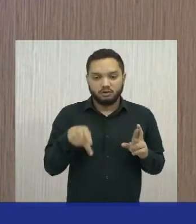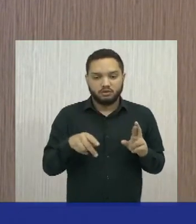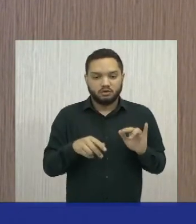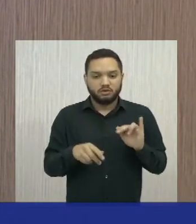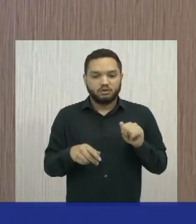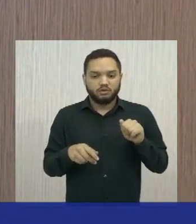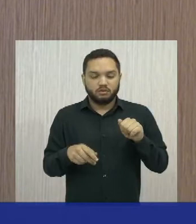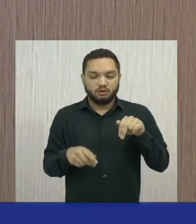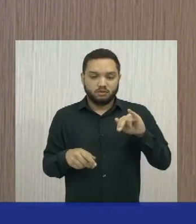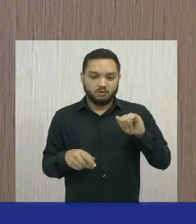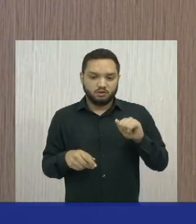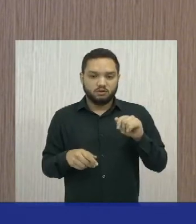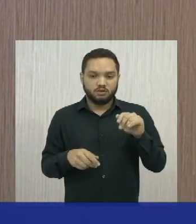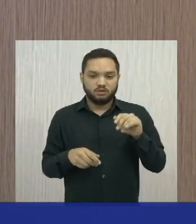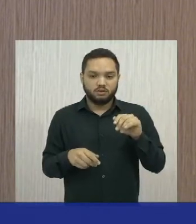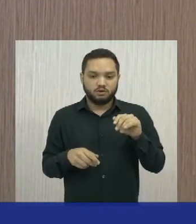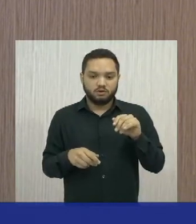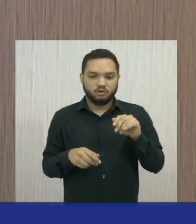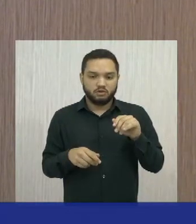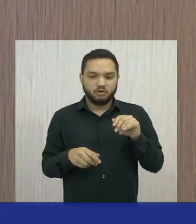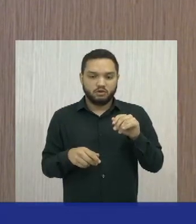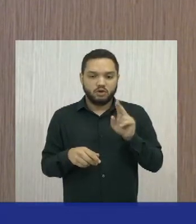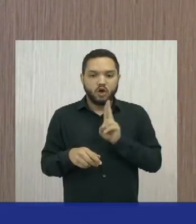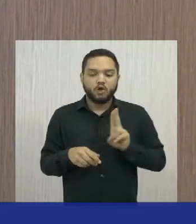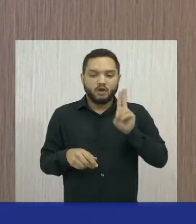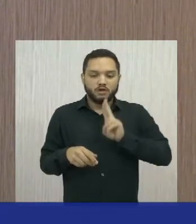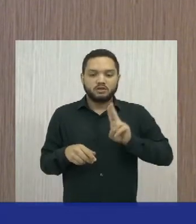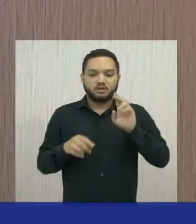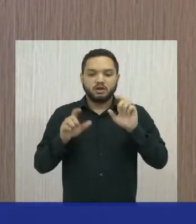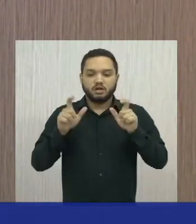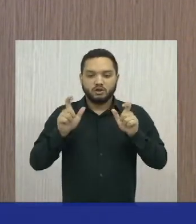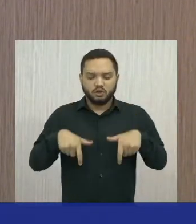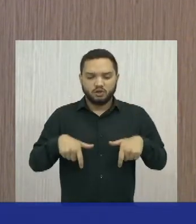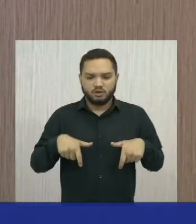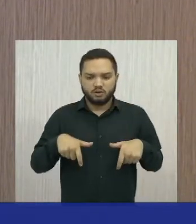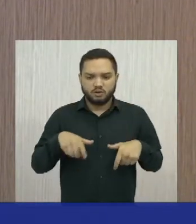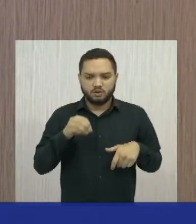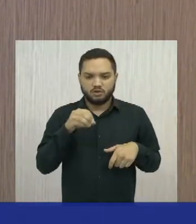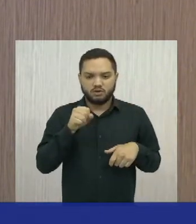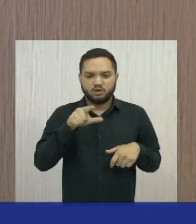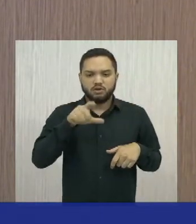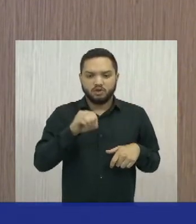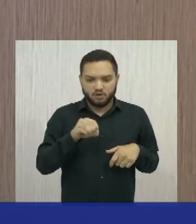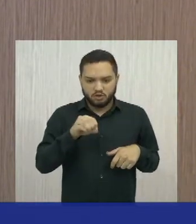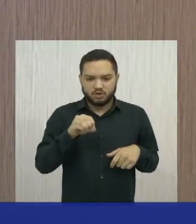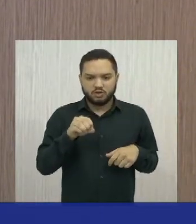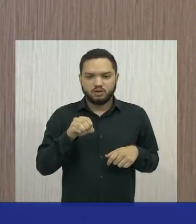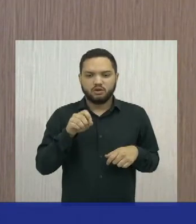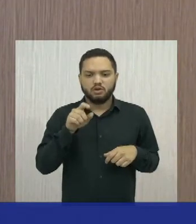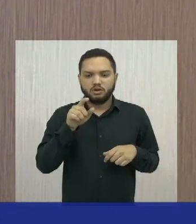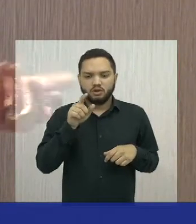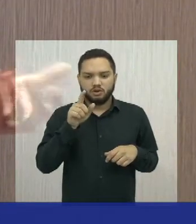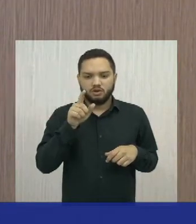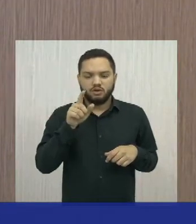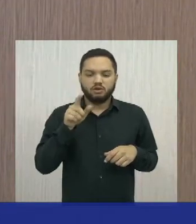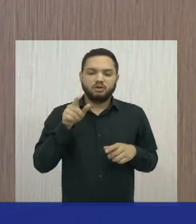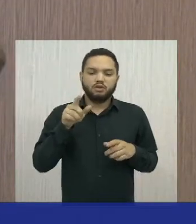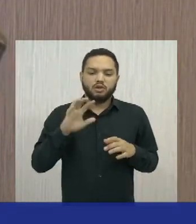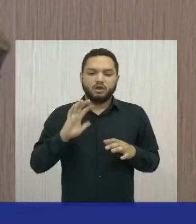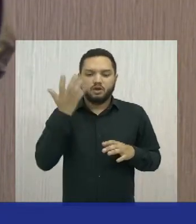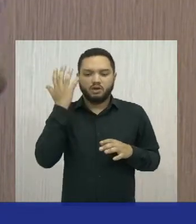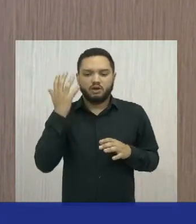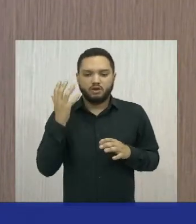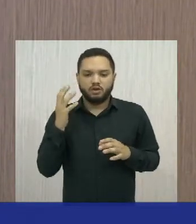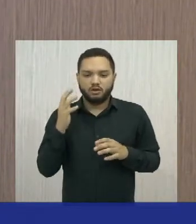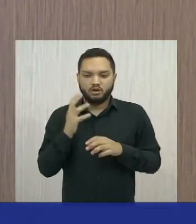Braten, da Universidade de Oslo, um pesquisador que está desenvolvendo uma pesquisa sobre o impacto de grandes eventos nas cidades e ia pegar